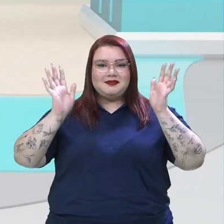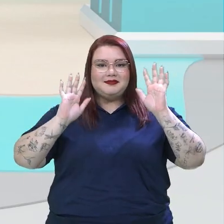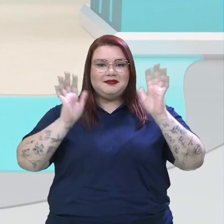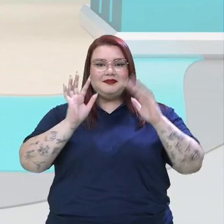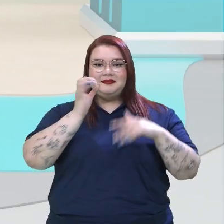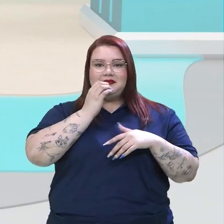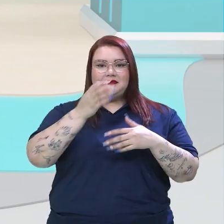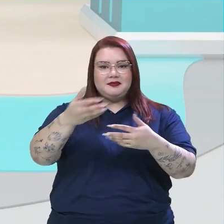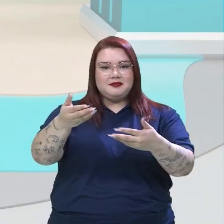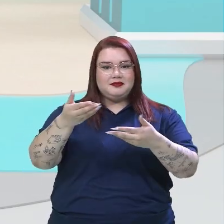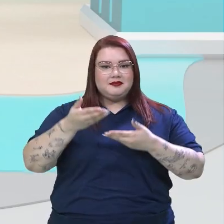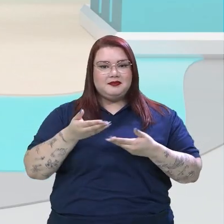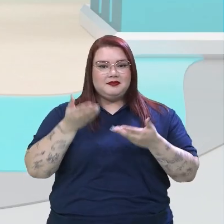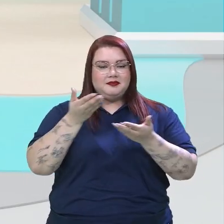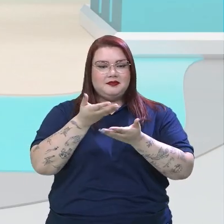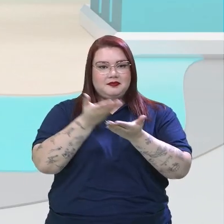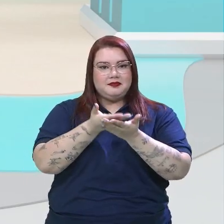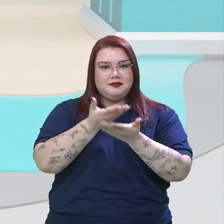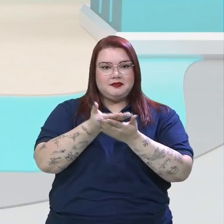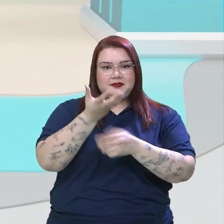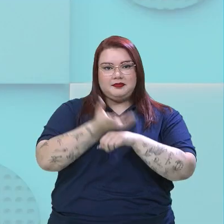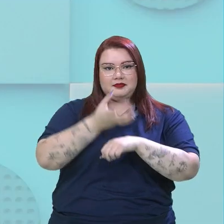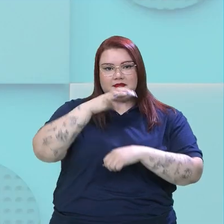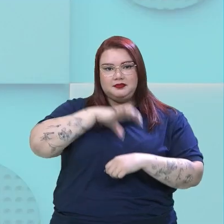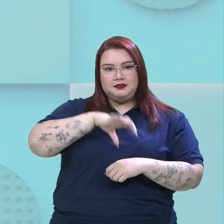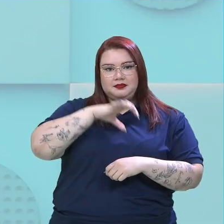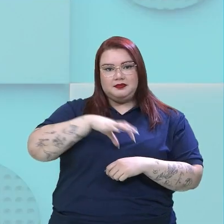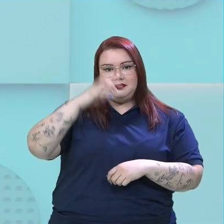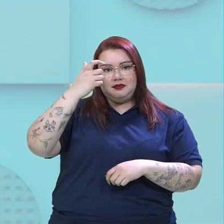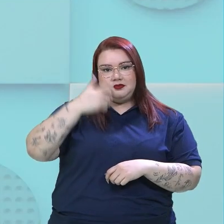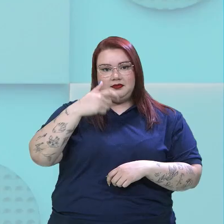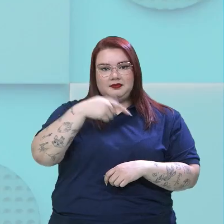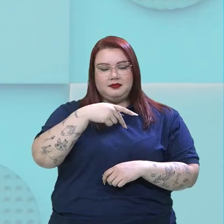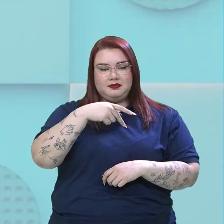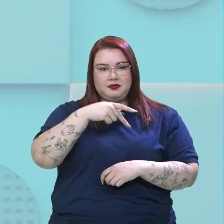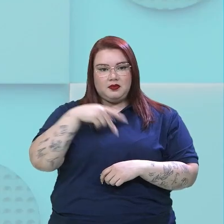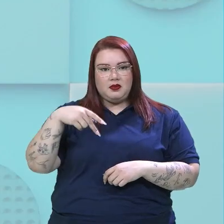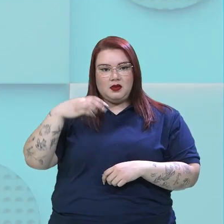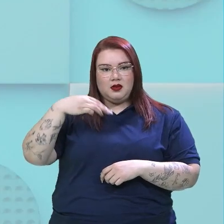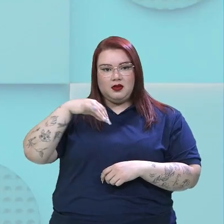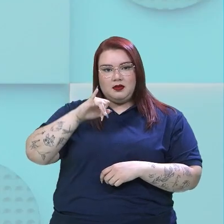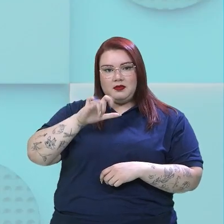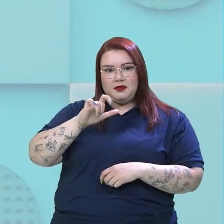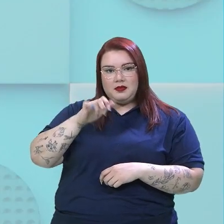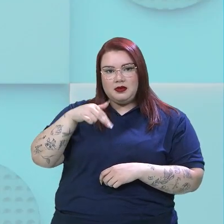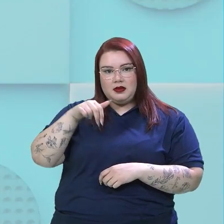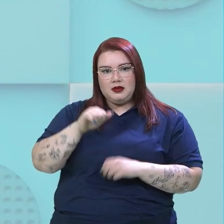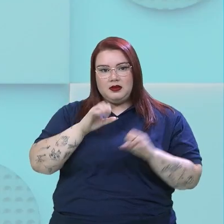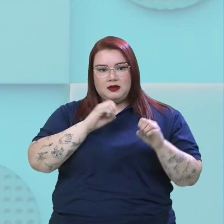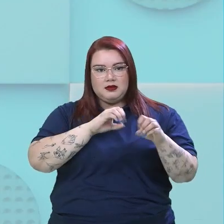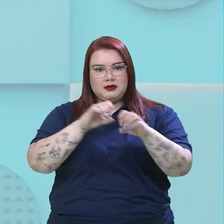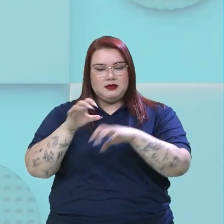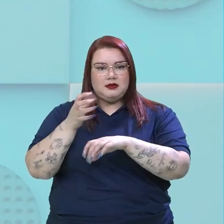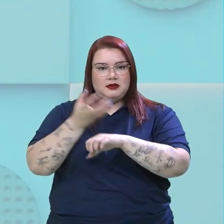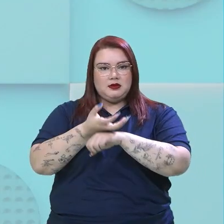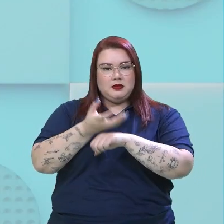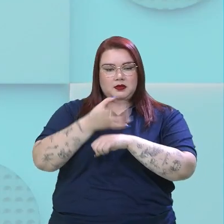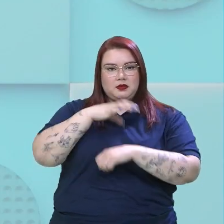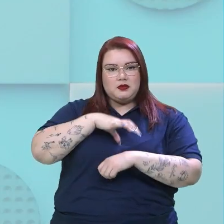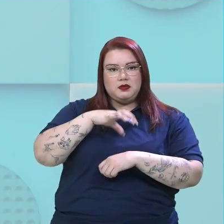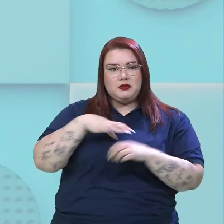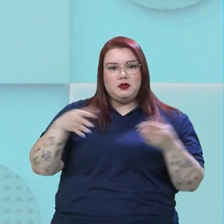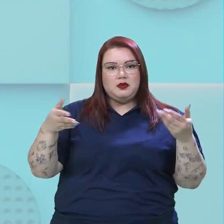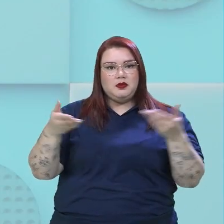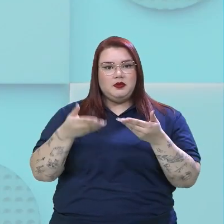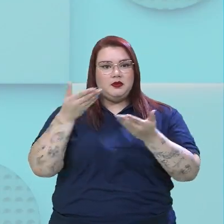sejam bem-vindos a mais uma aula de língua portuguesa. Eu sou Milena Maranhos, professora deste componente e, afinal,